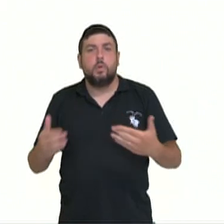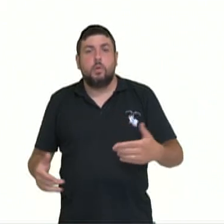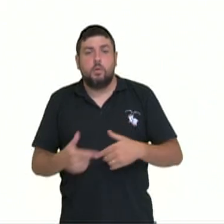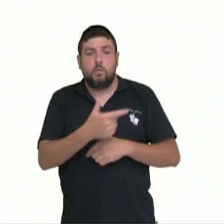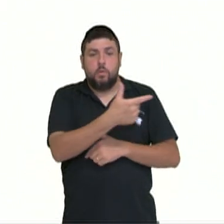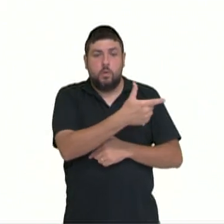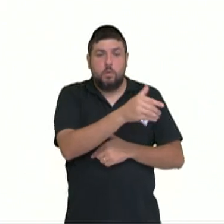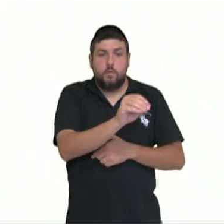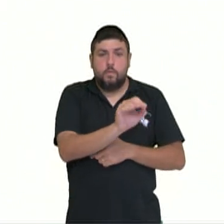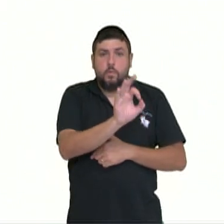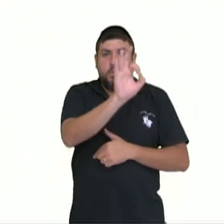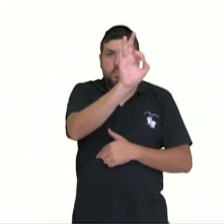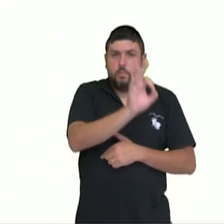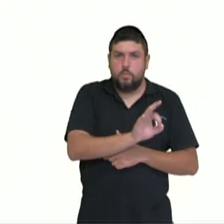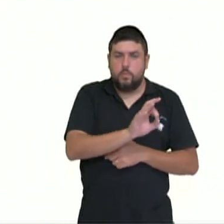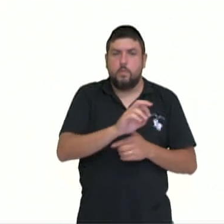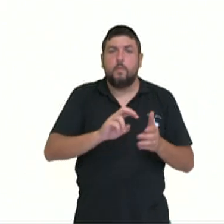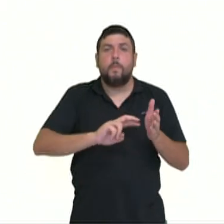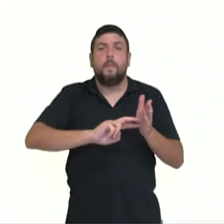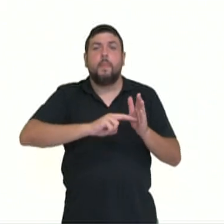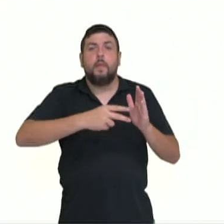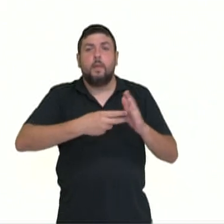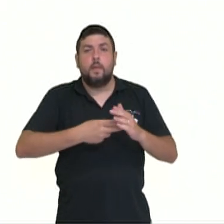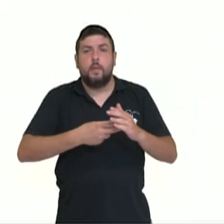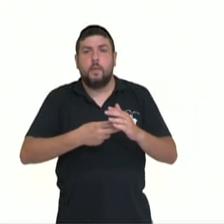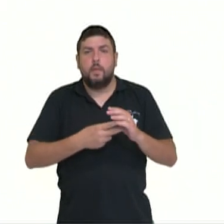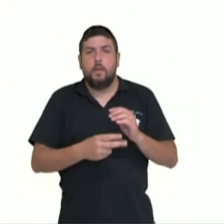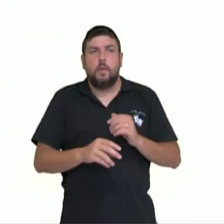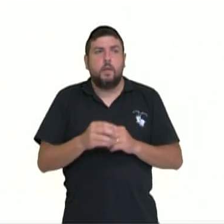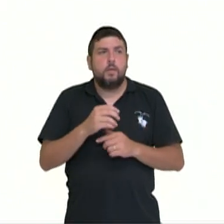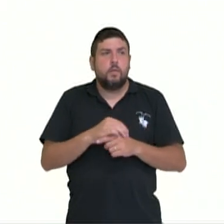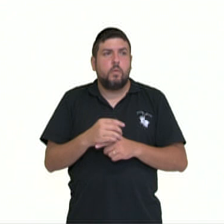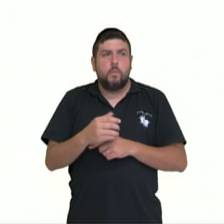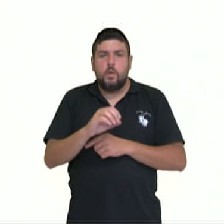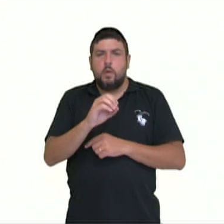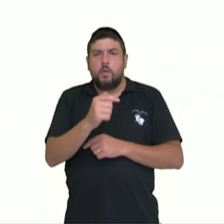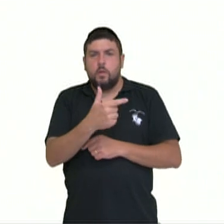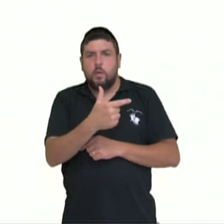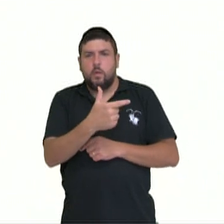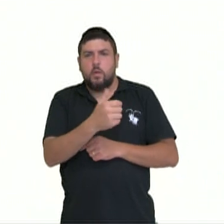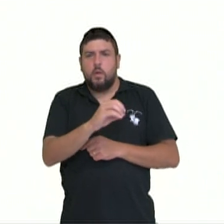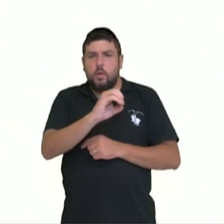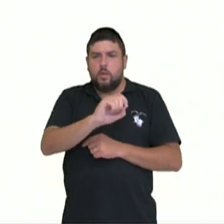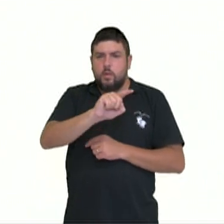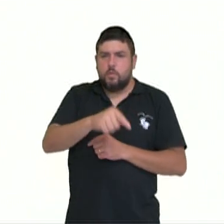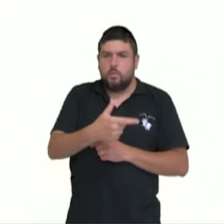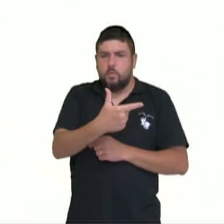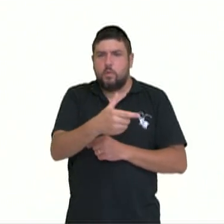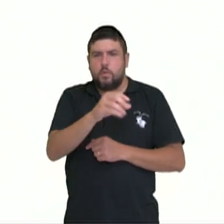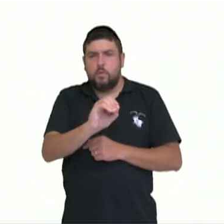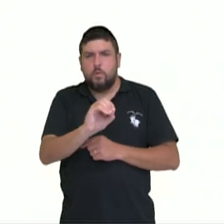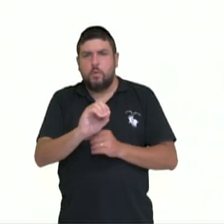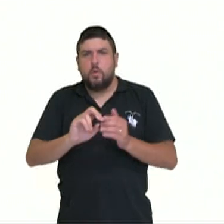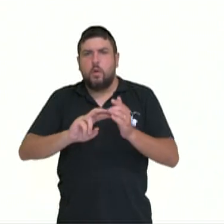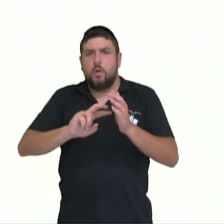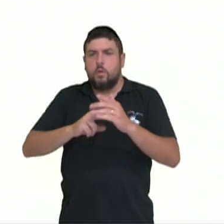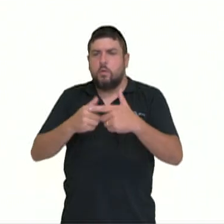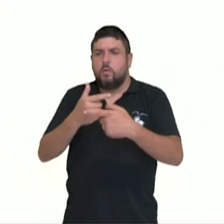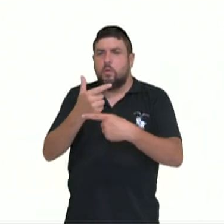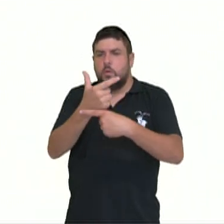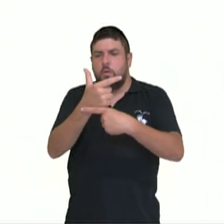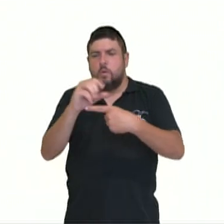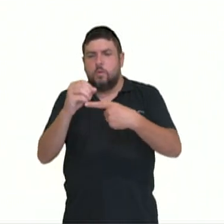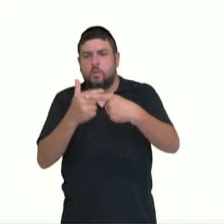é a mesma coisa que 20 centésimos, que é a mesma coisa que 2 décimos, que é a mesma coisa que 1/5, que é a mesma coisa que